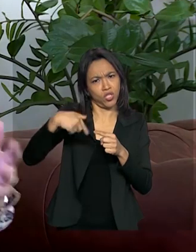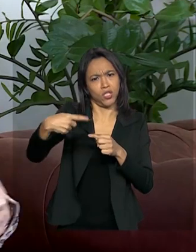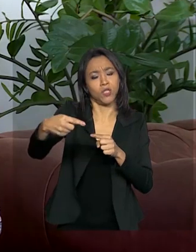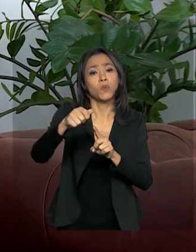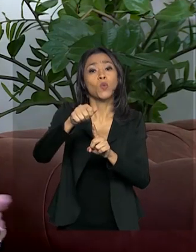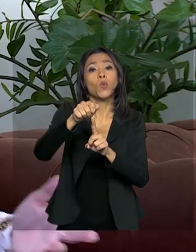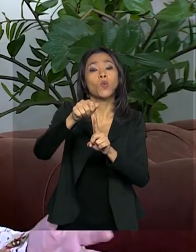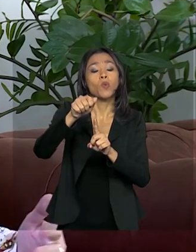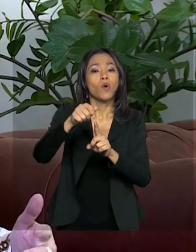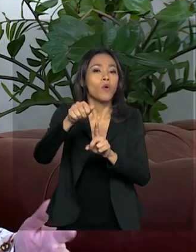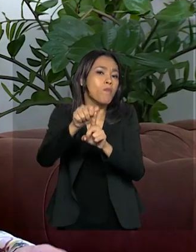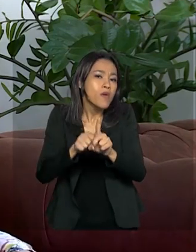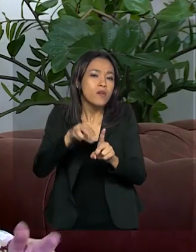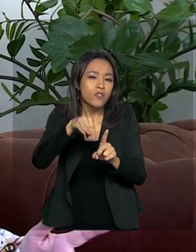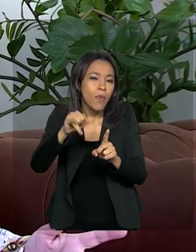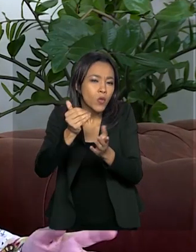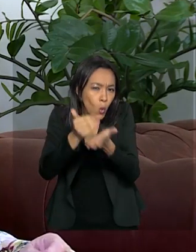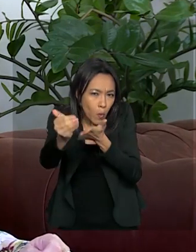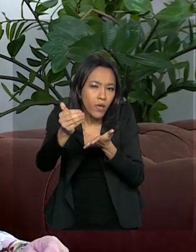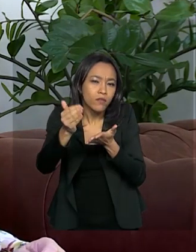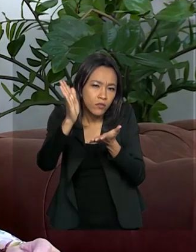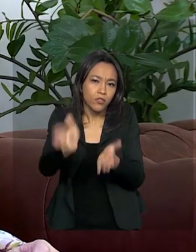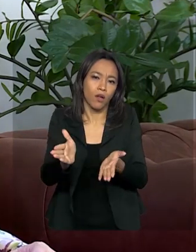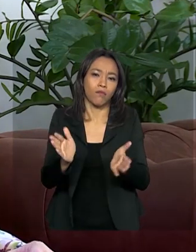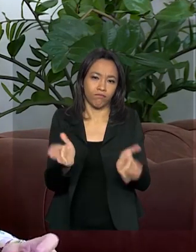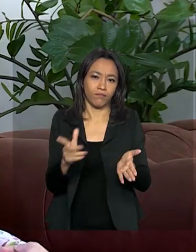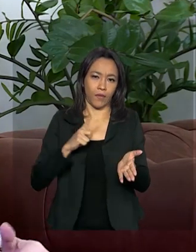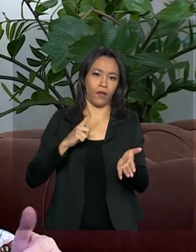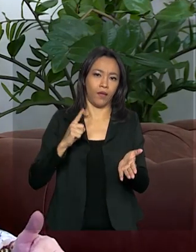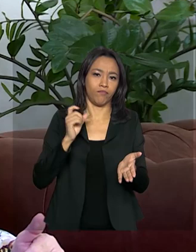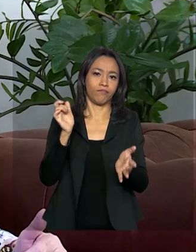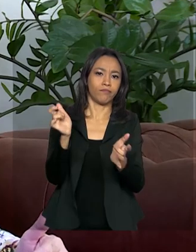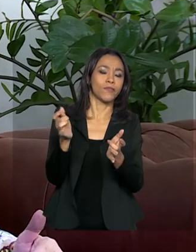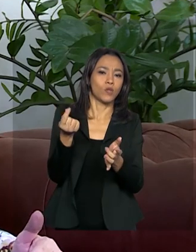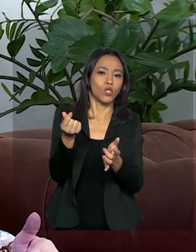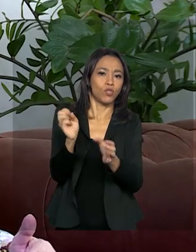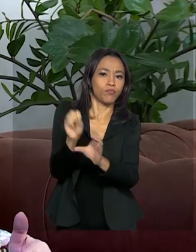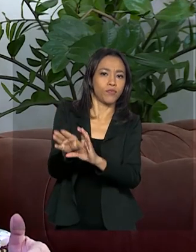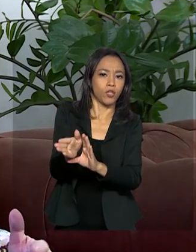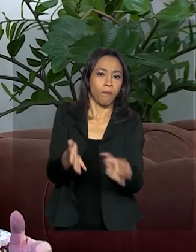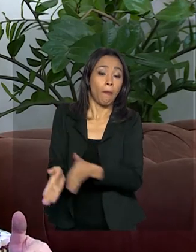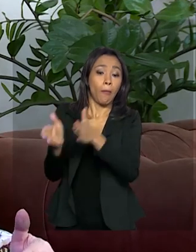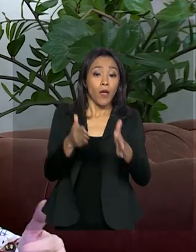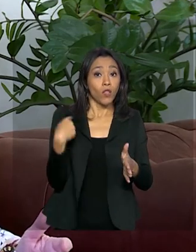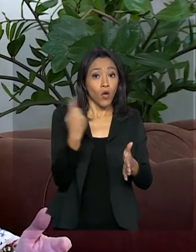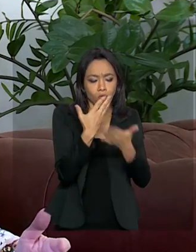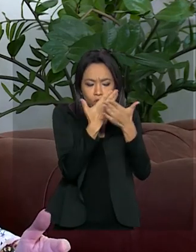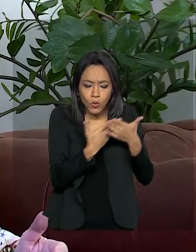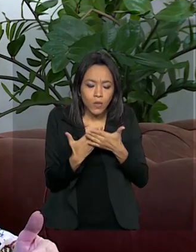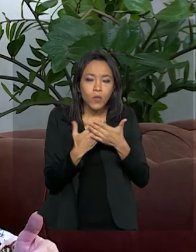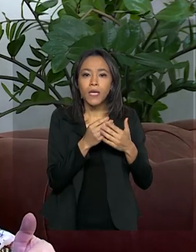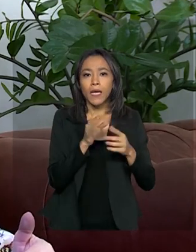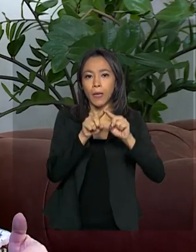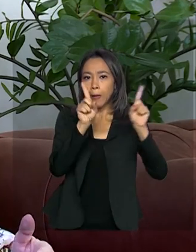início de maio esse dinheiro já deve estar operacional nós estamos agora também estudando o próximo plano